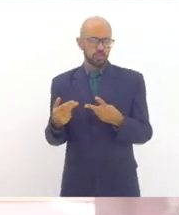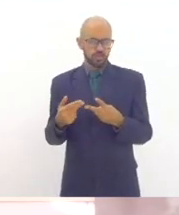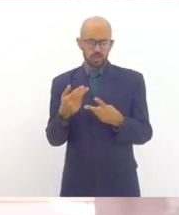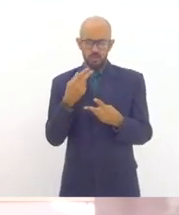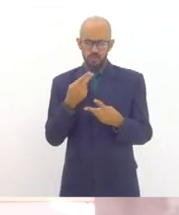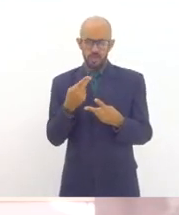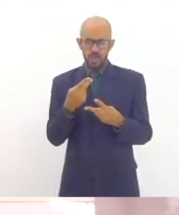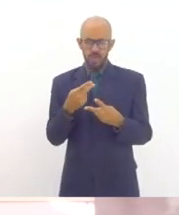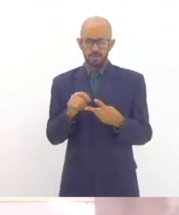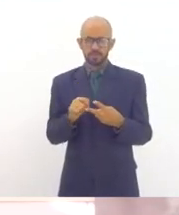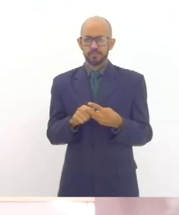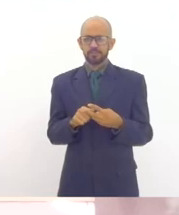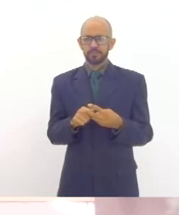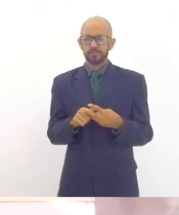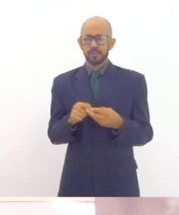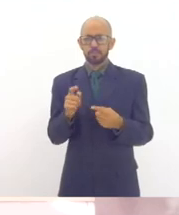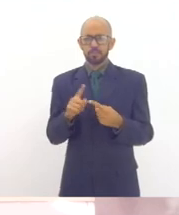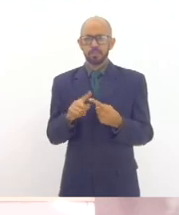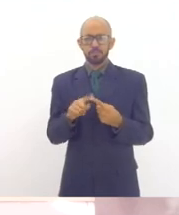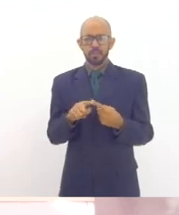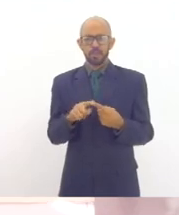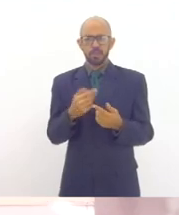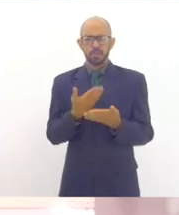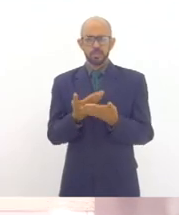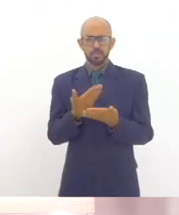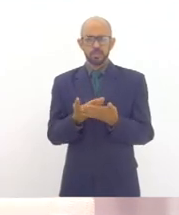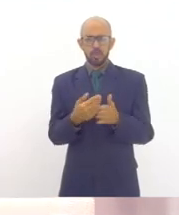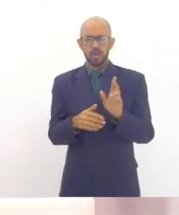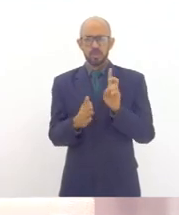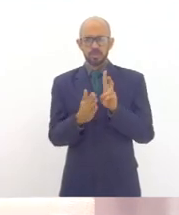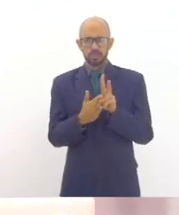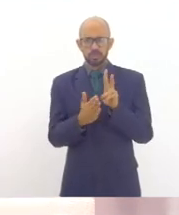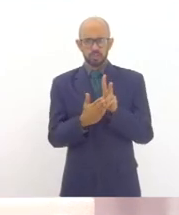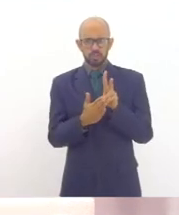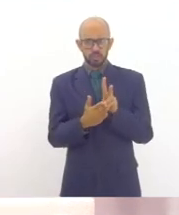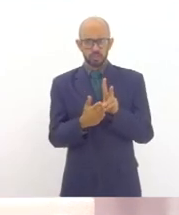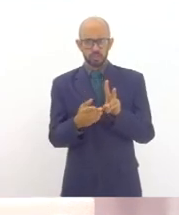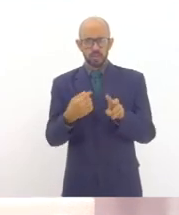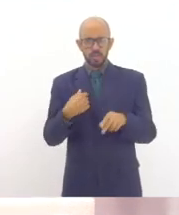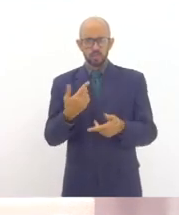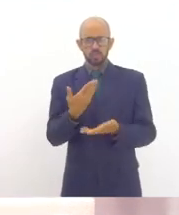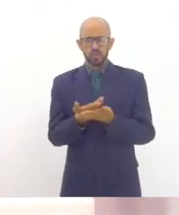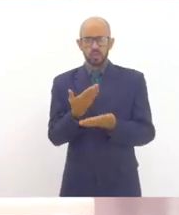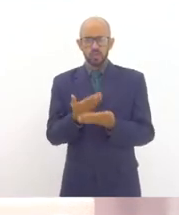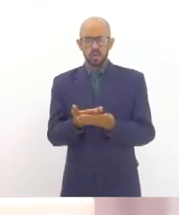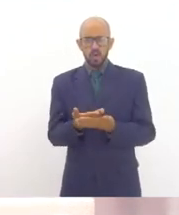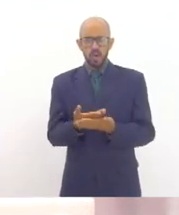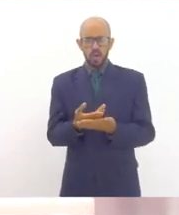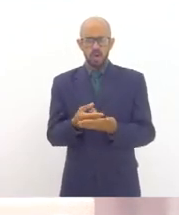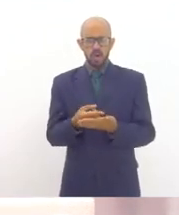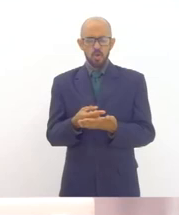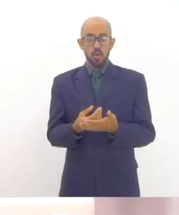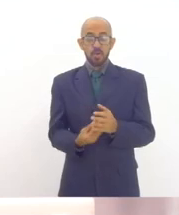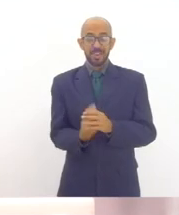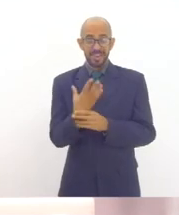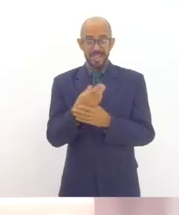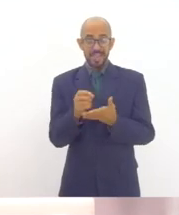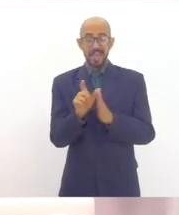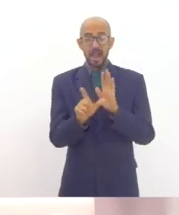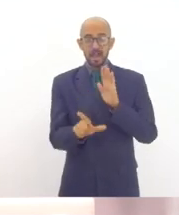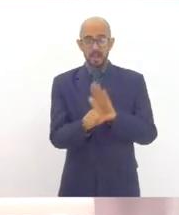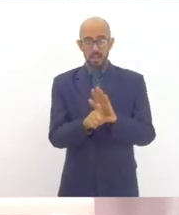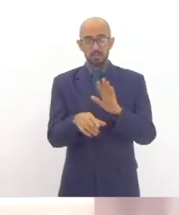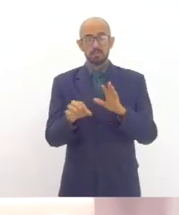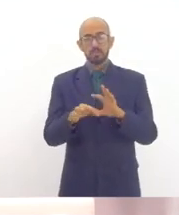Né? Primeiro, com relação às escolas indígenas, eu sou autor da lei que permitiu a renovação dos